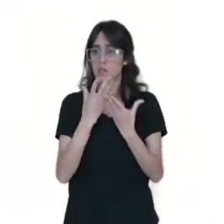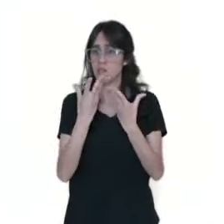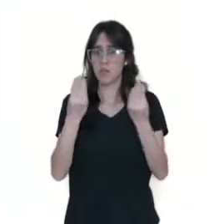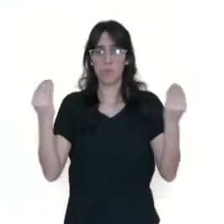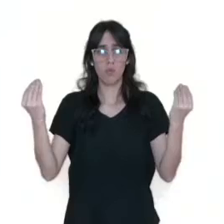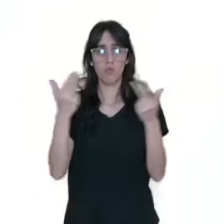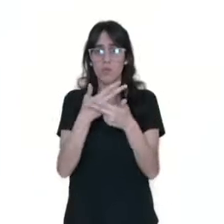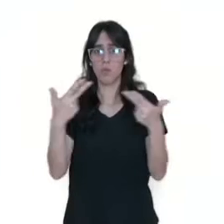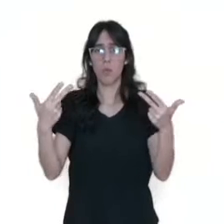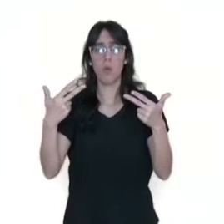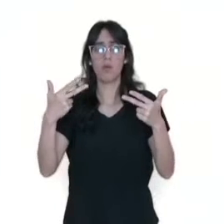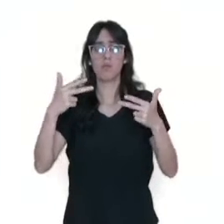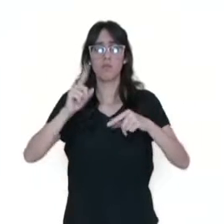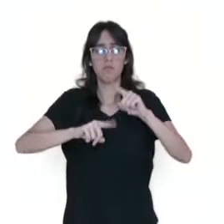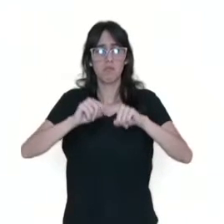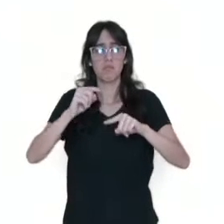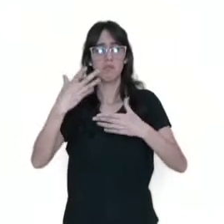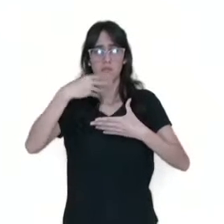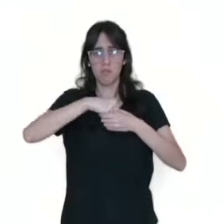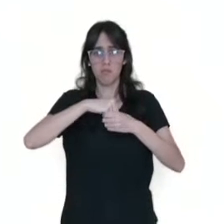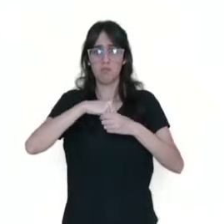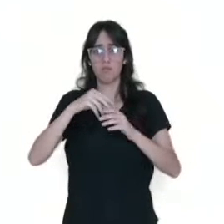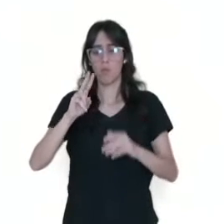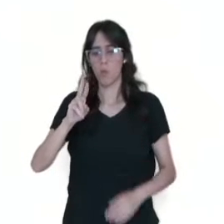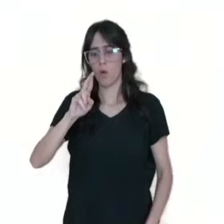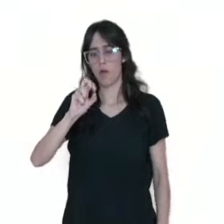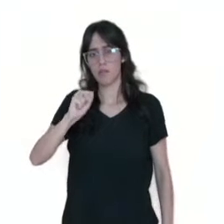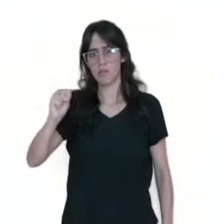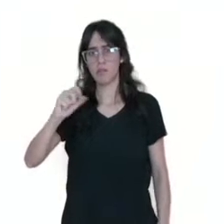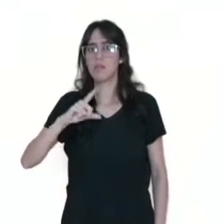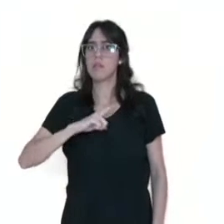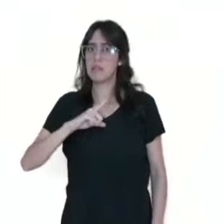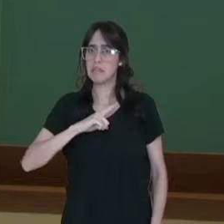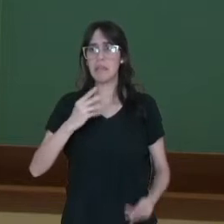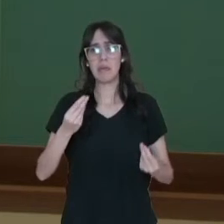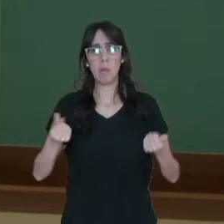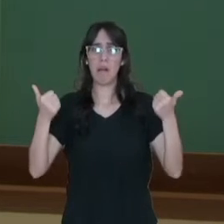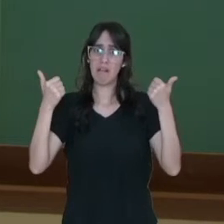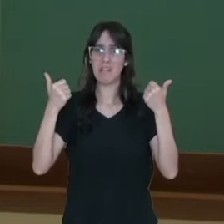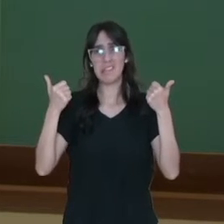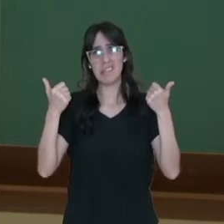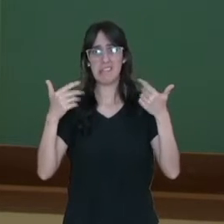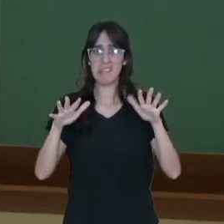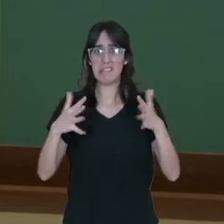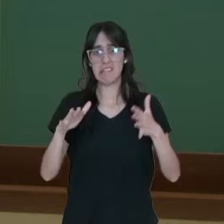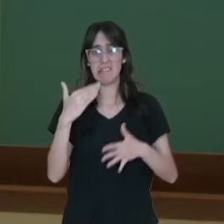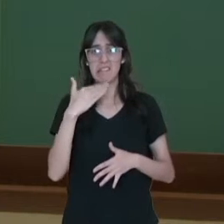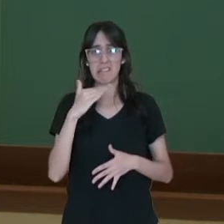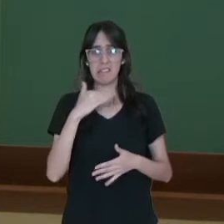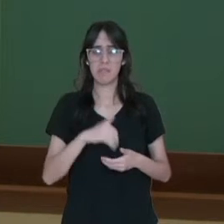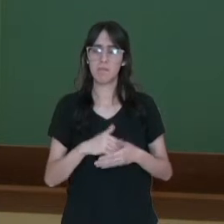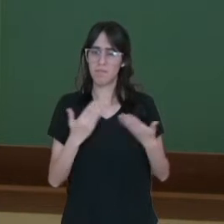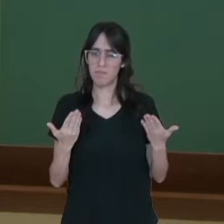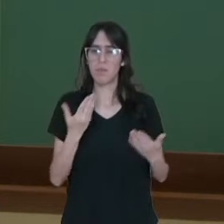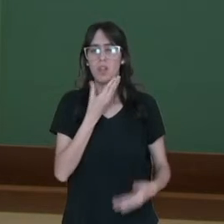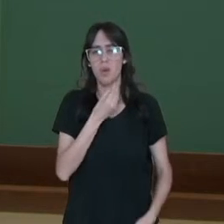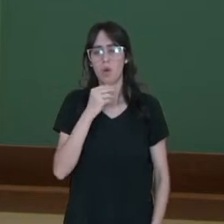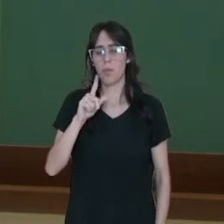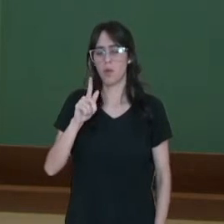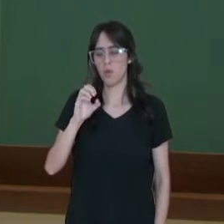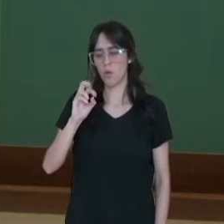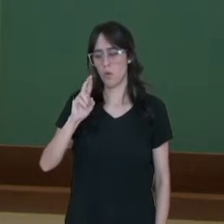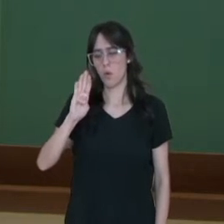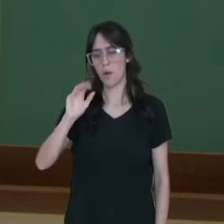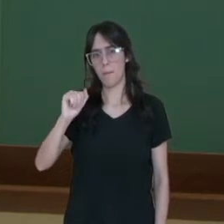União Soviética apresentam uma qualidade sofrível. Então, o Mikhail Gorbachev fala então sobre